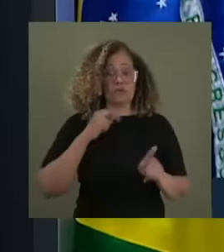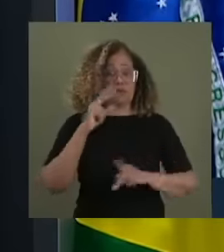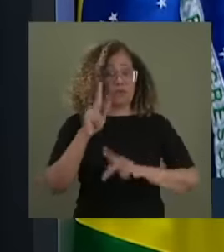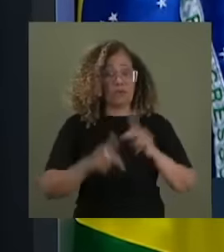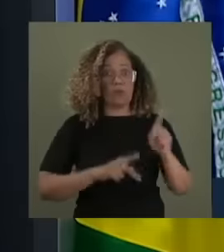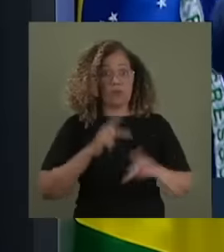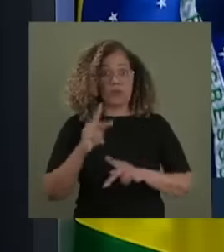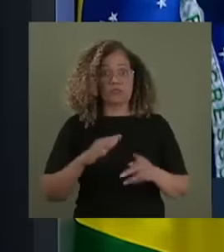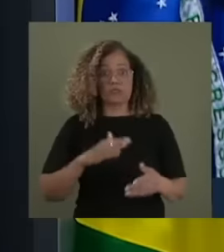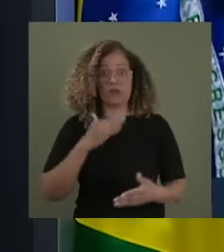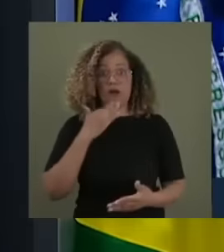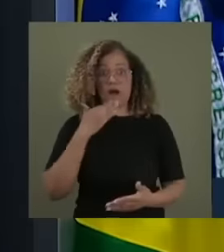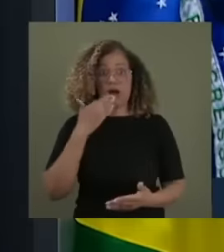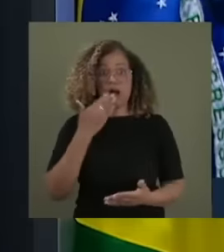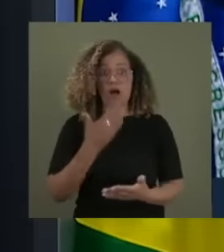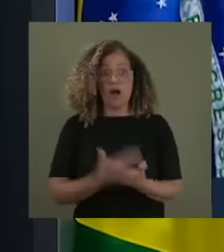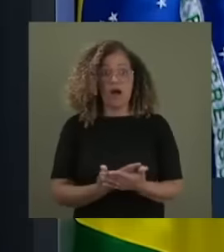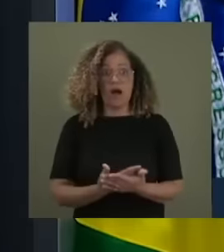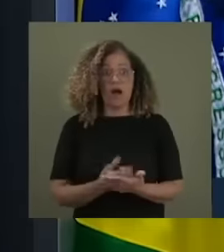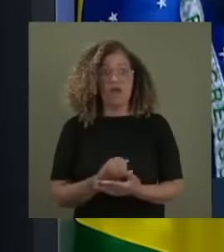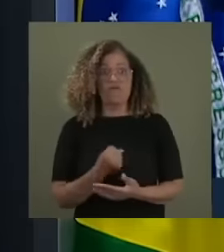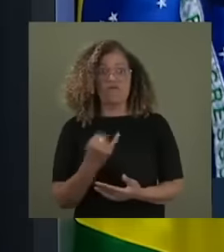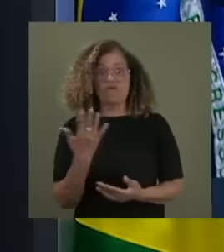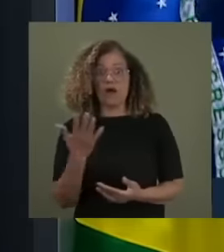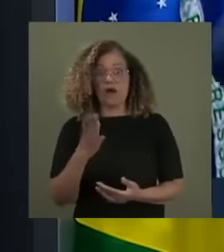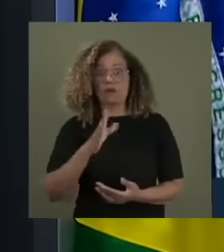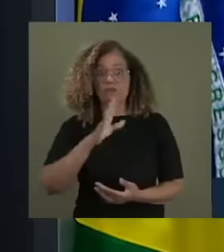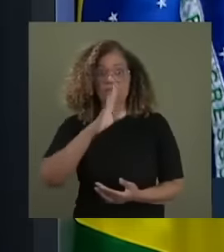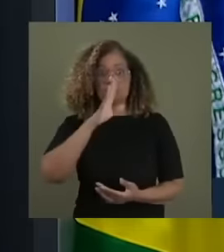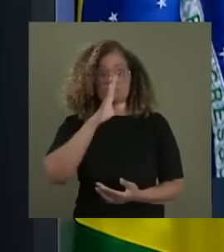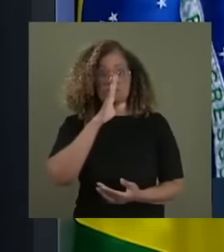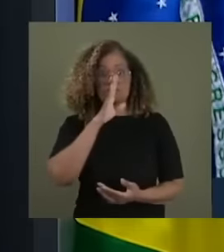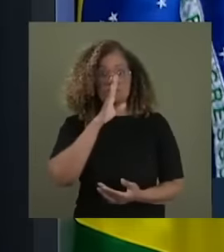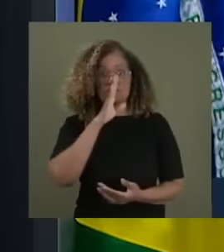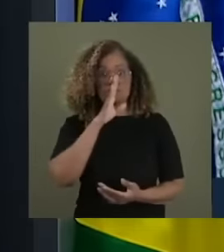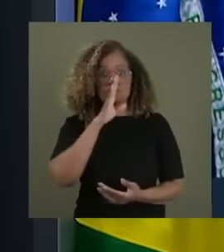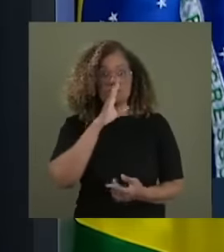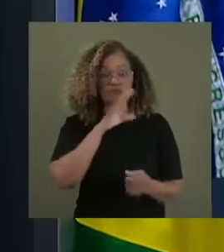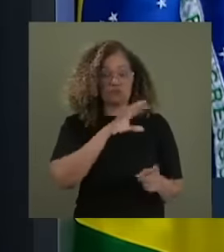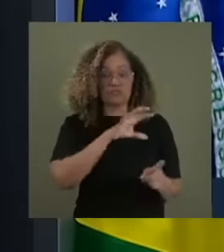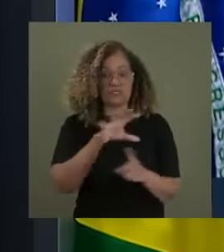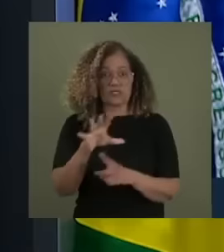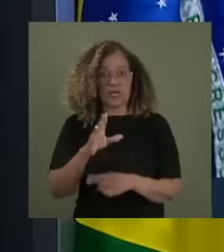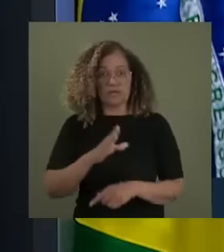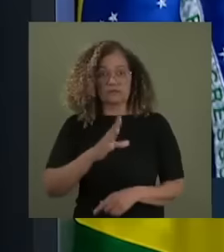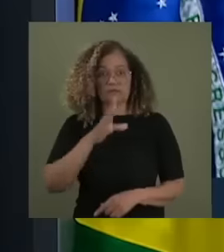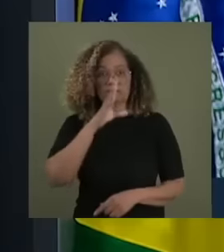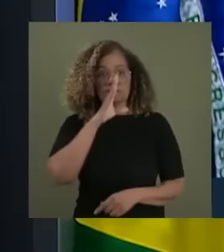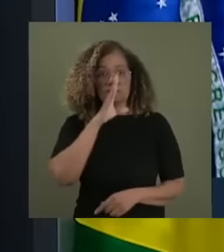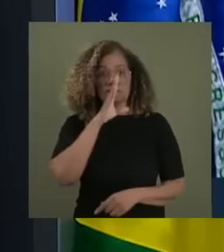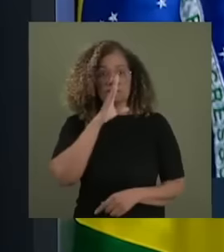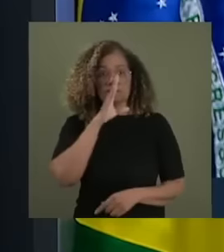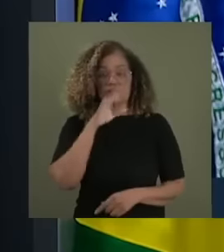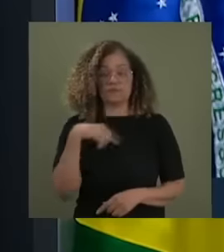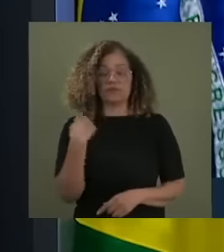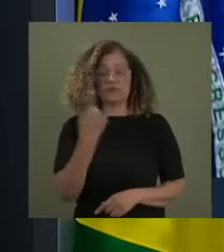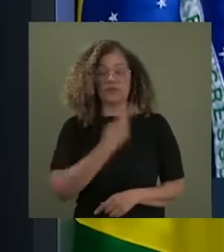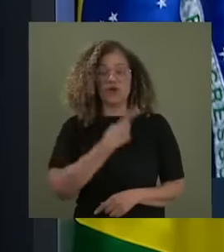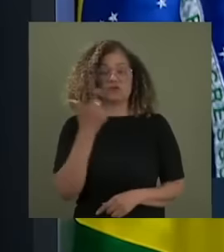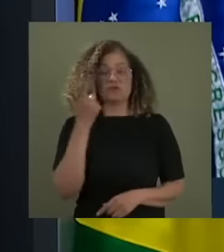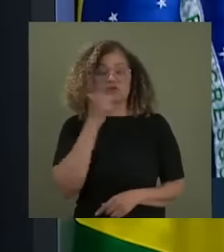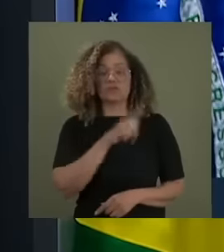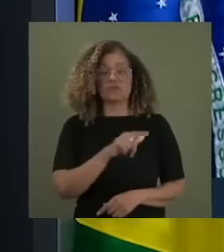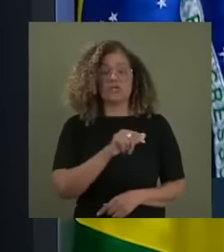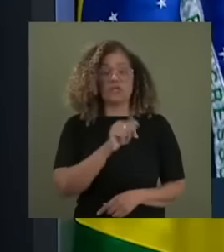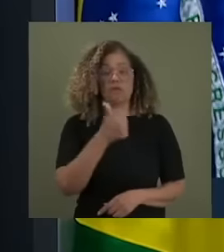população muitos calados muitos que estavam sendo ali intimidados e que a gente conseguiu ouvir em quase